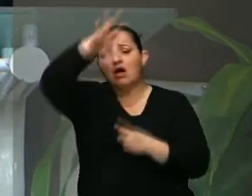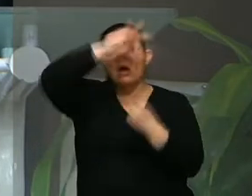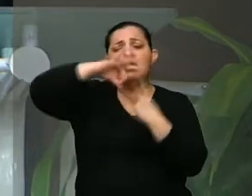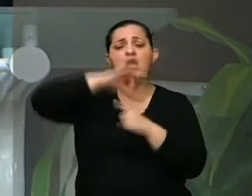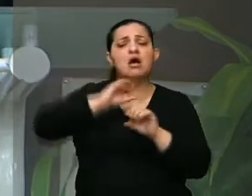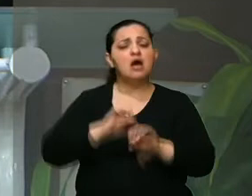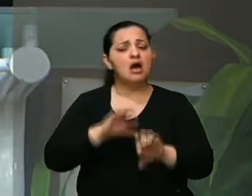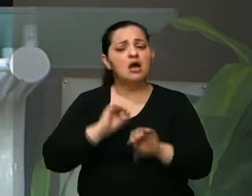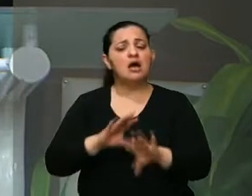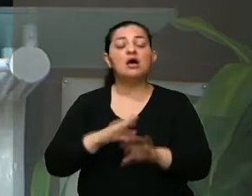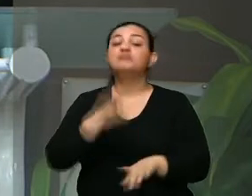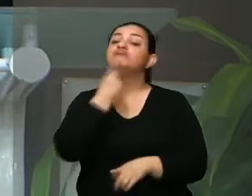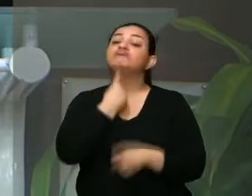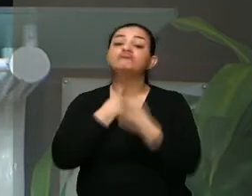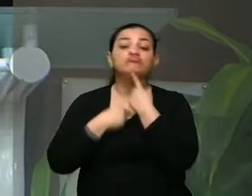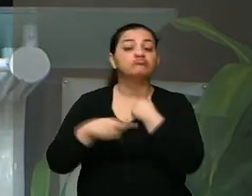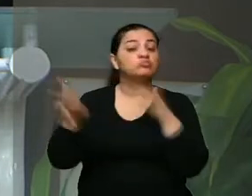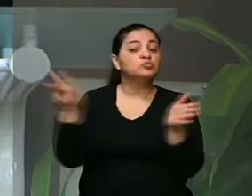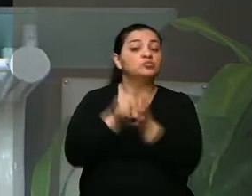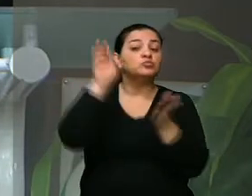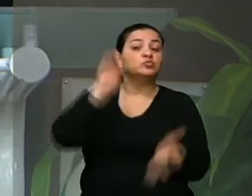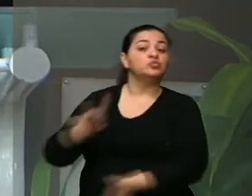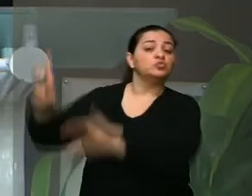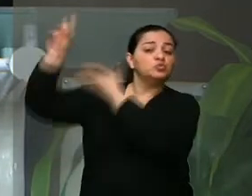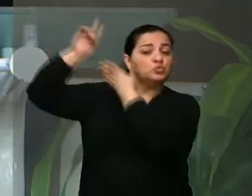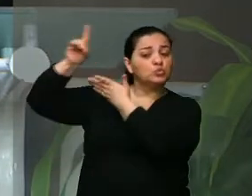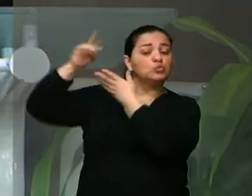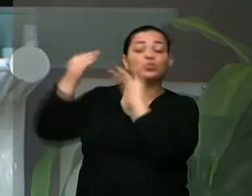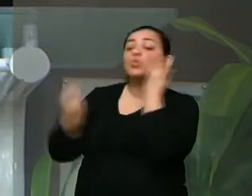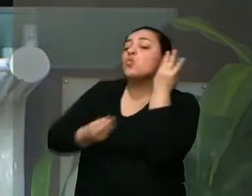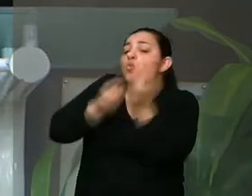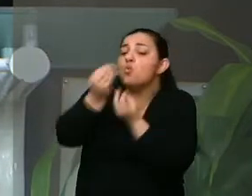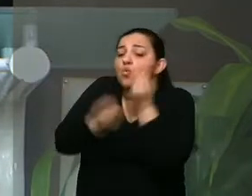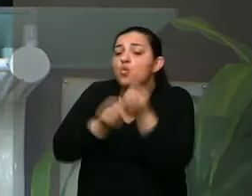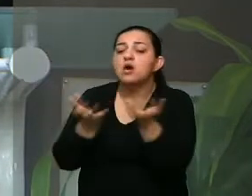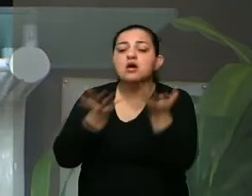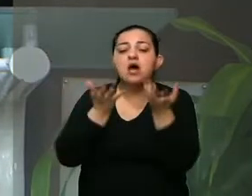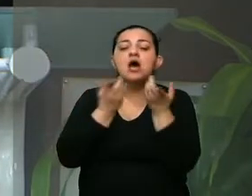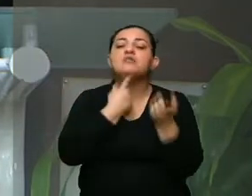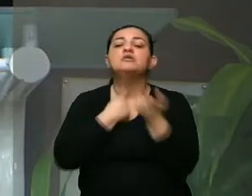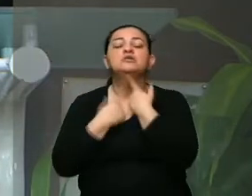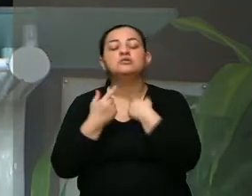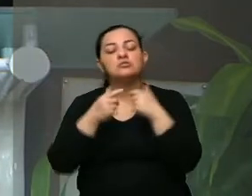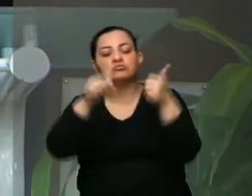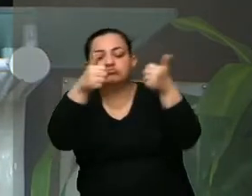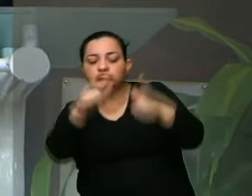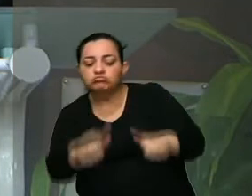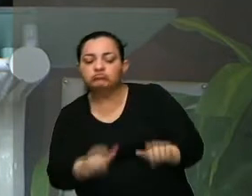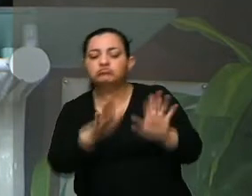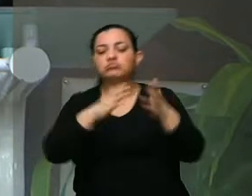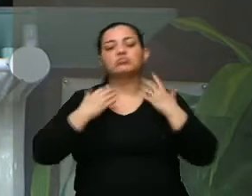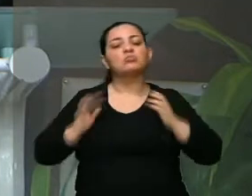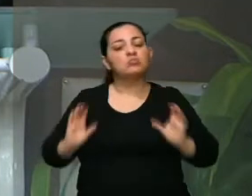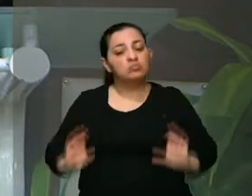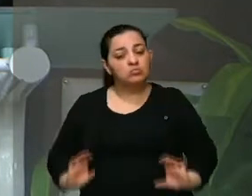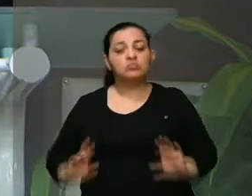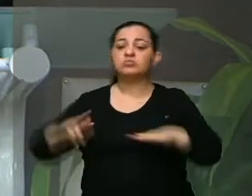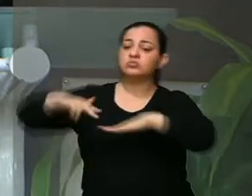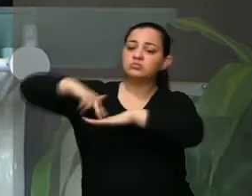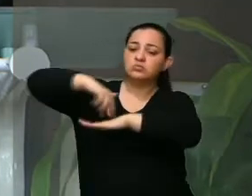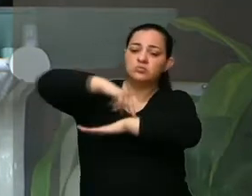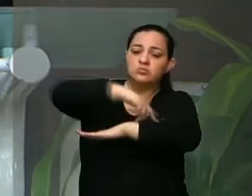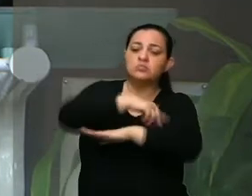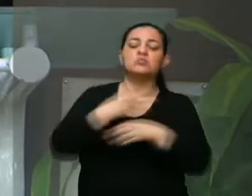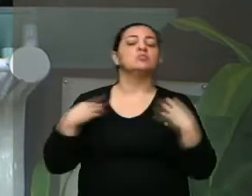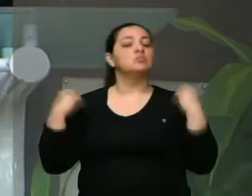santo ensina a vontade do rei como que o rei que é como que o rei desejo que você se comporte que você caminho que